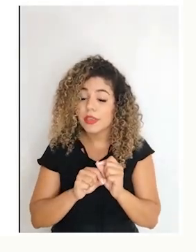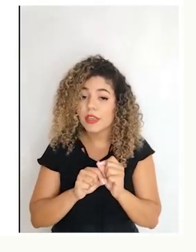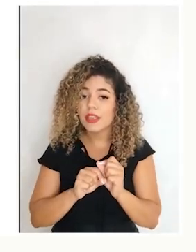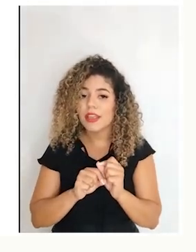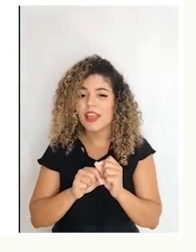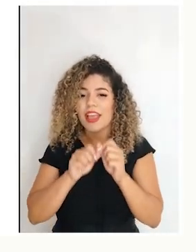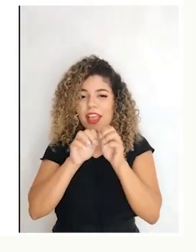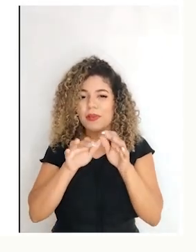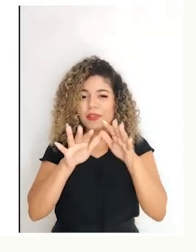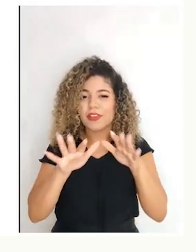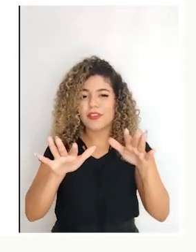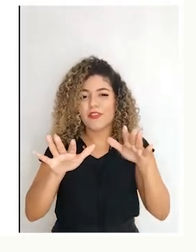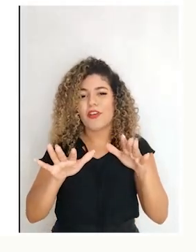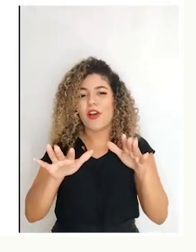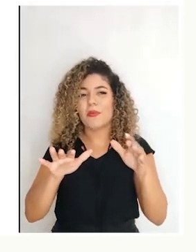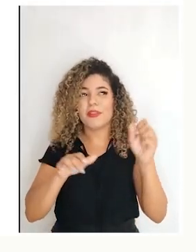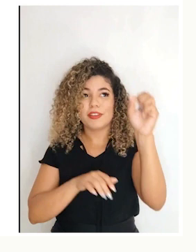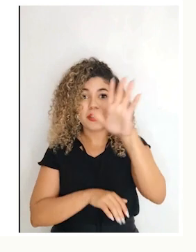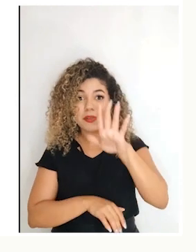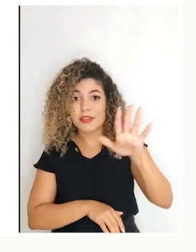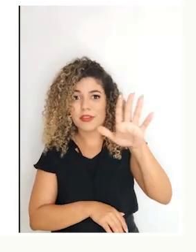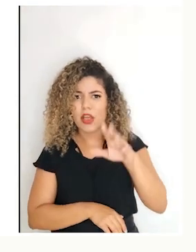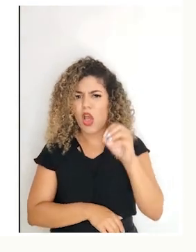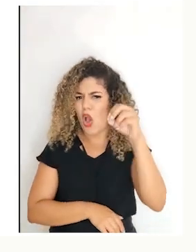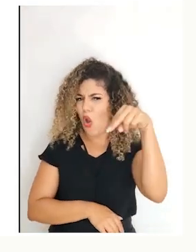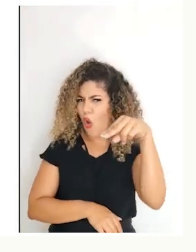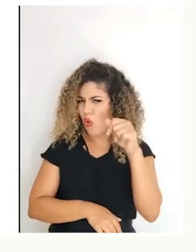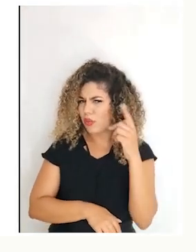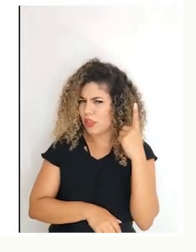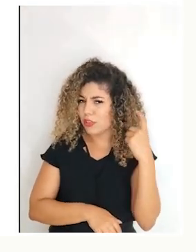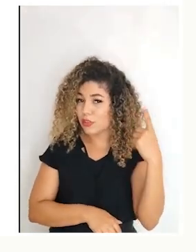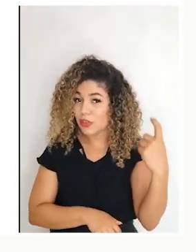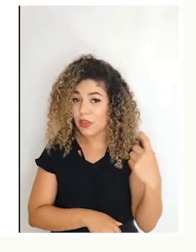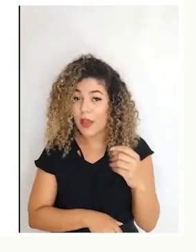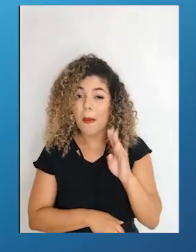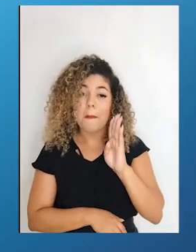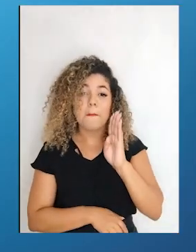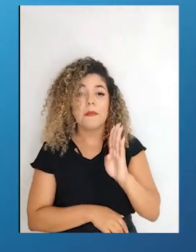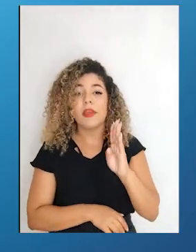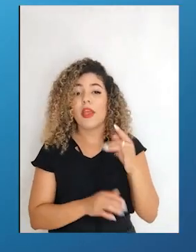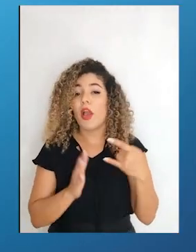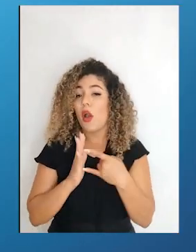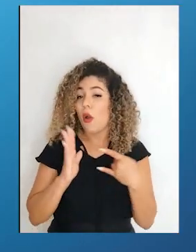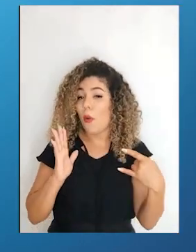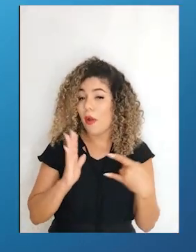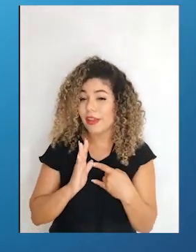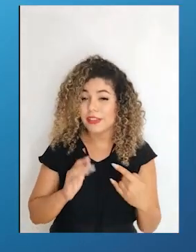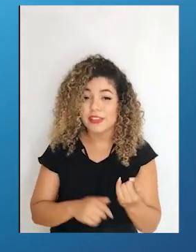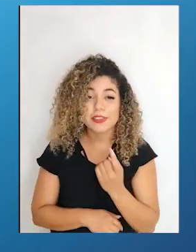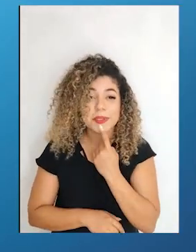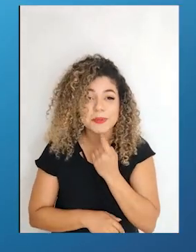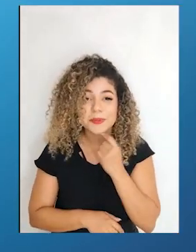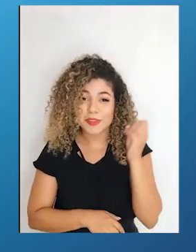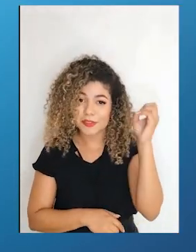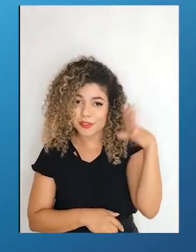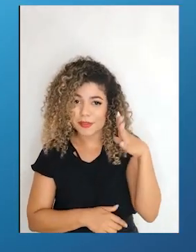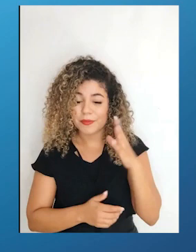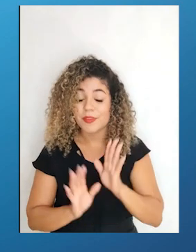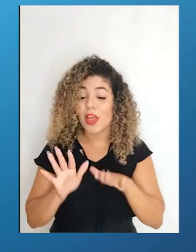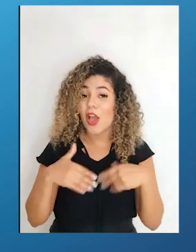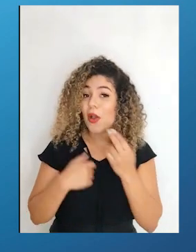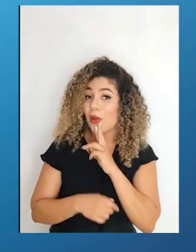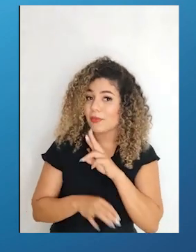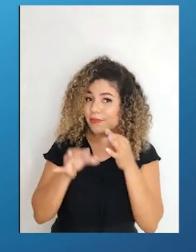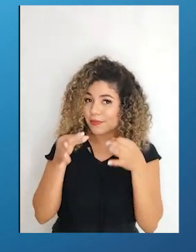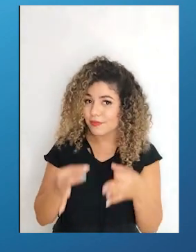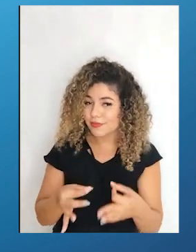letra B, radiação infravermelha? Qual é a nossa resposta correta? Letra B. O telescópio Webb